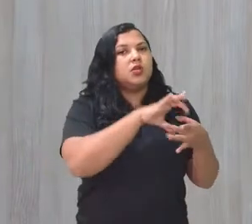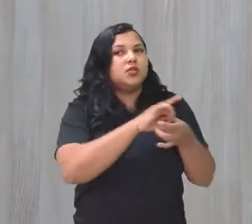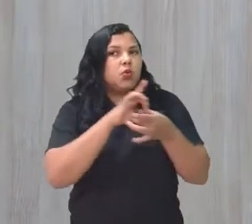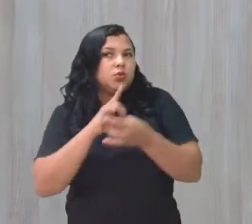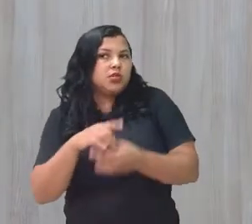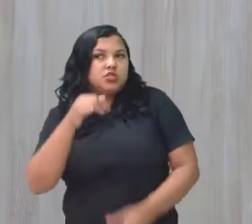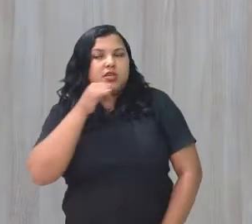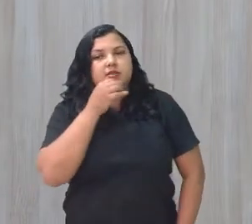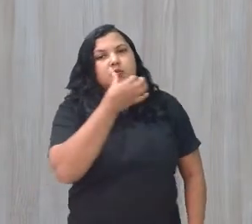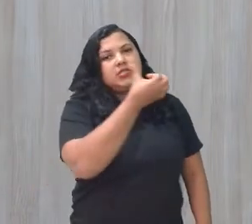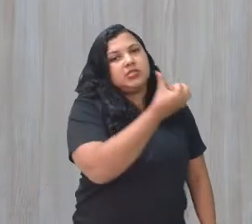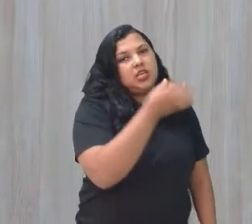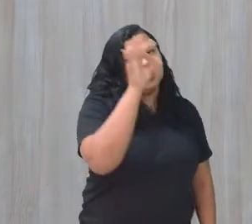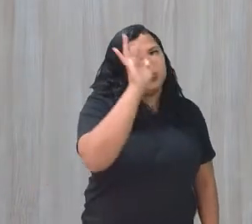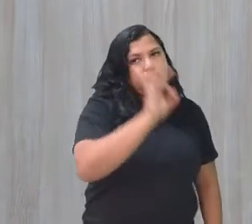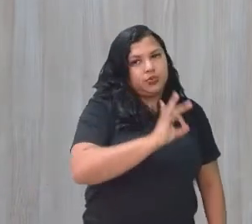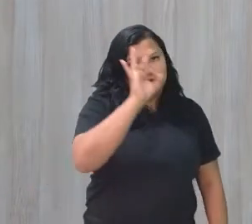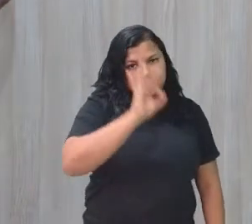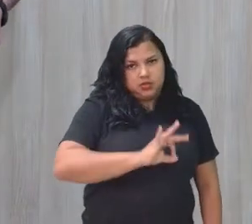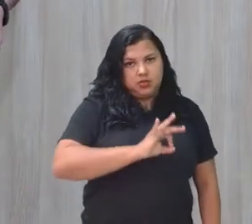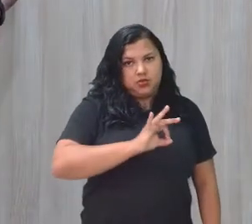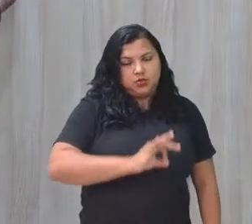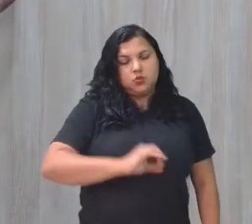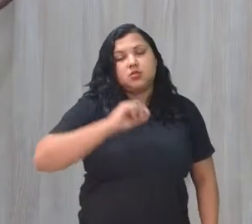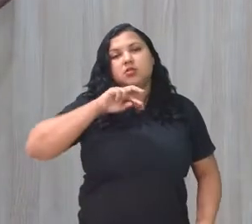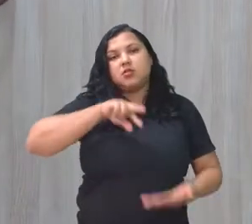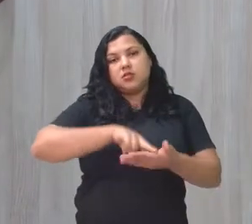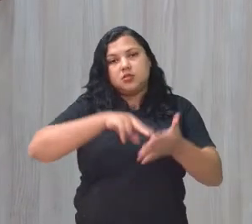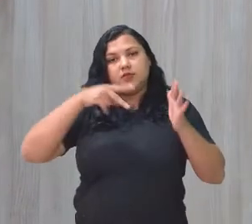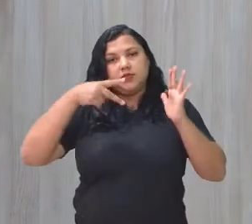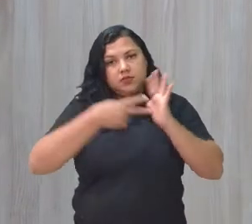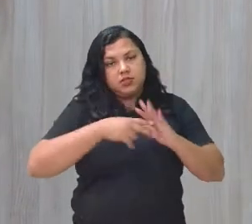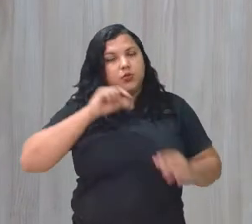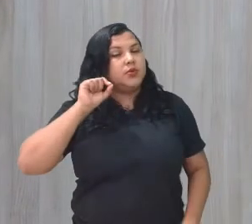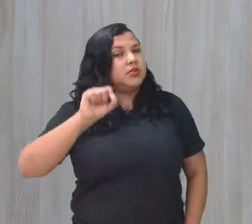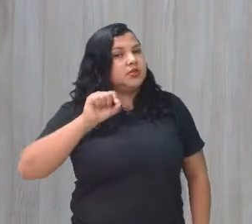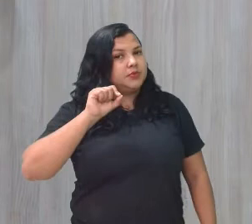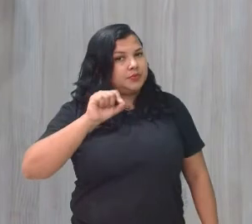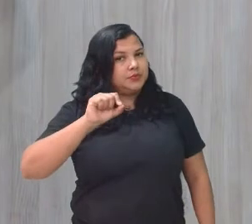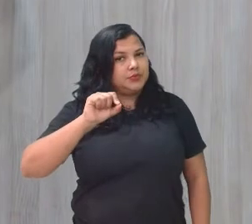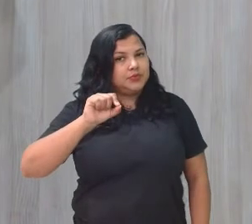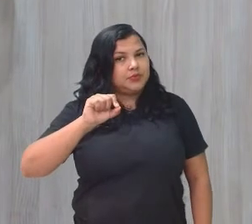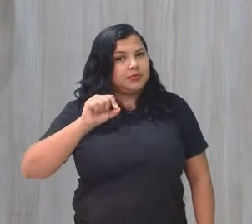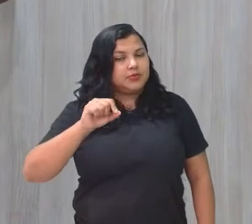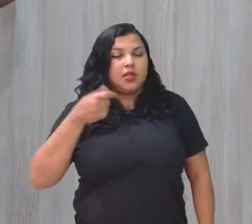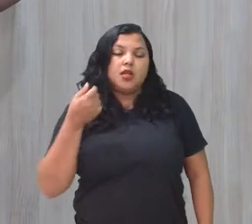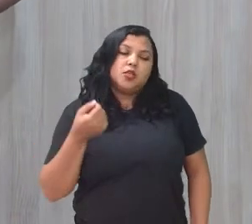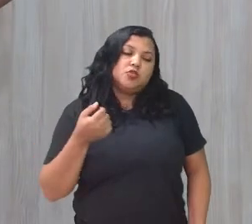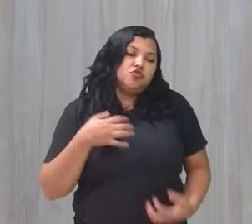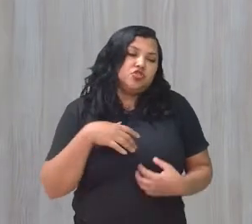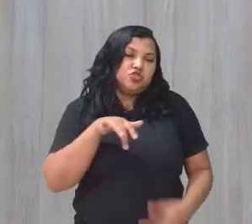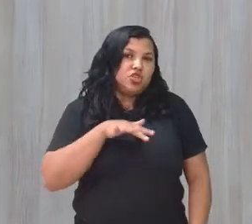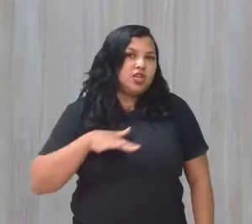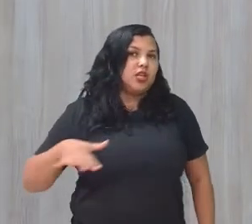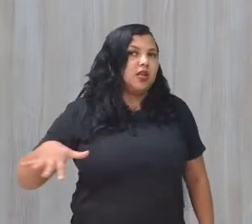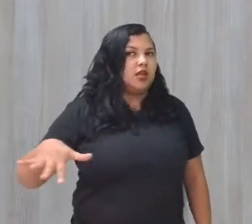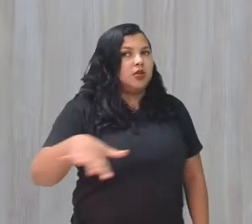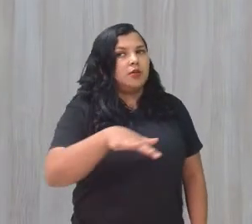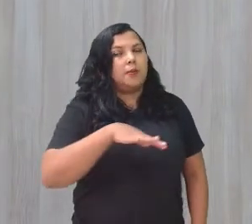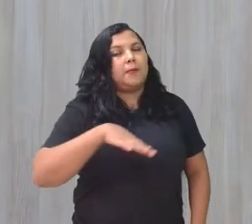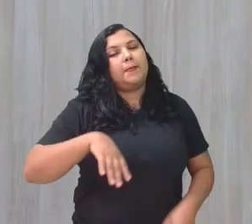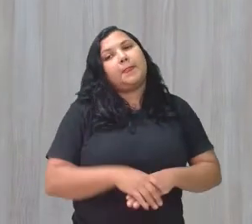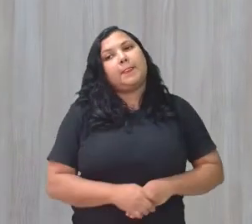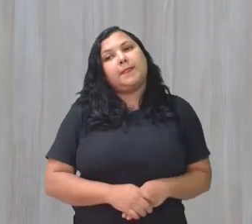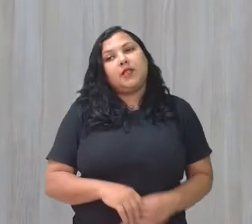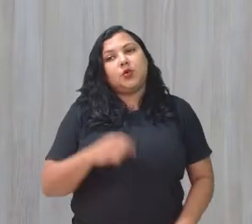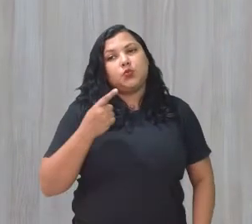exemplo, 6%, o que significa 6%? De maneira geral, significa aqui, ó, vamos contar,